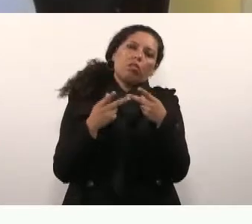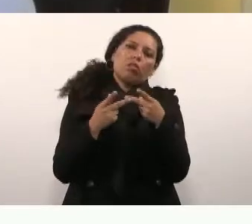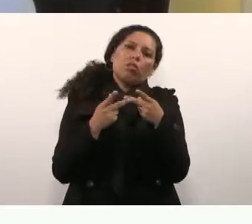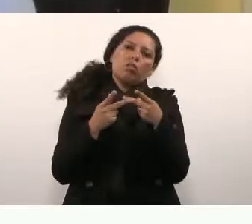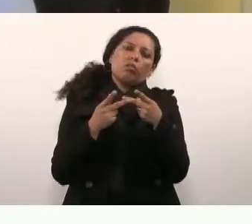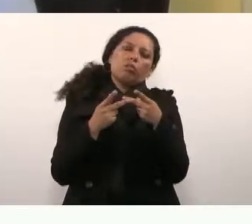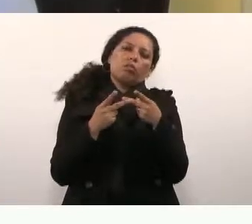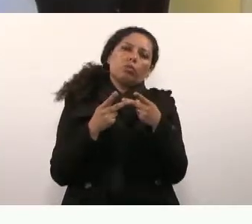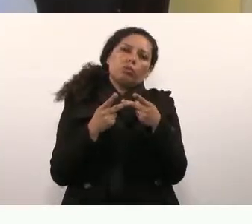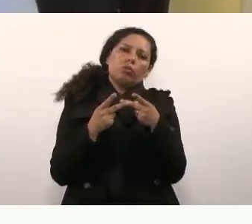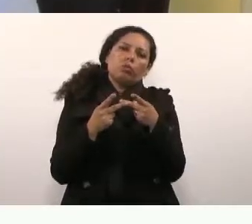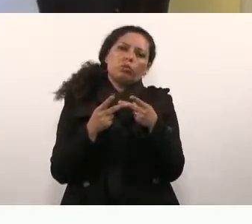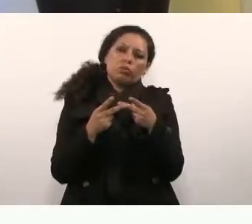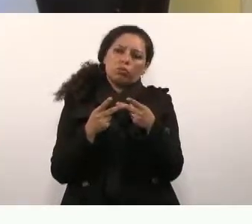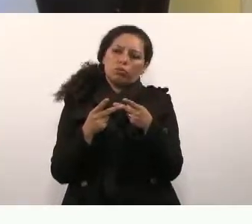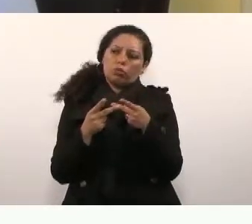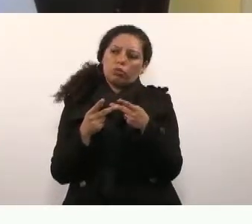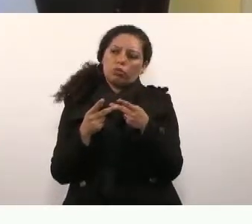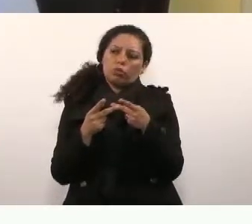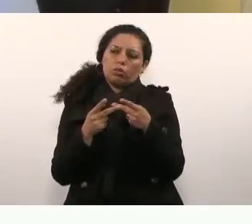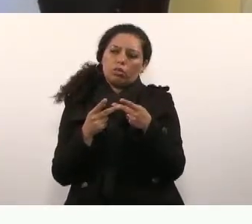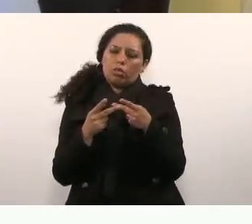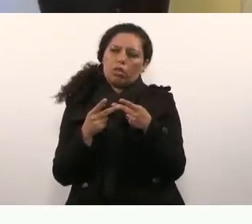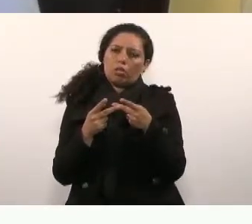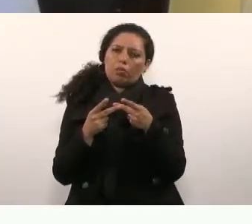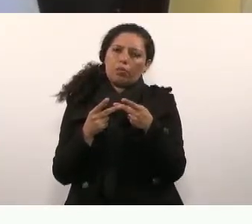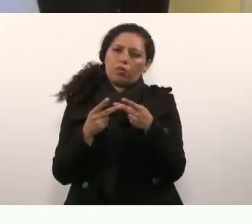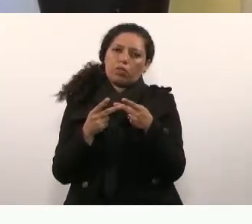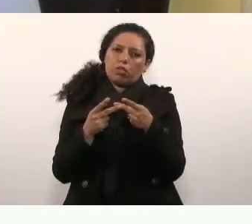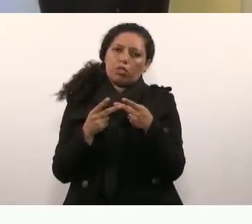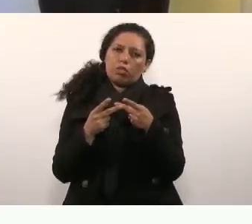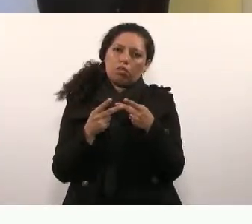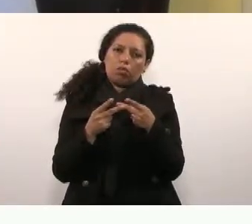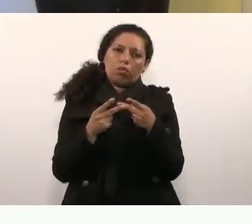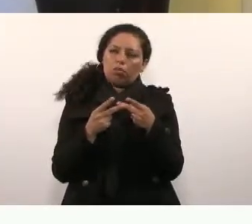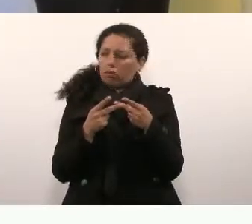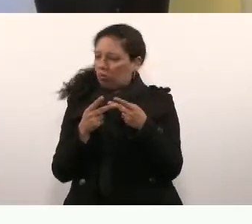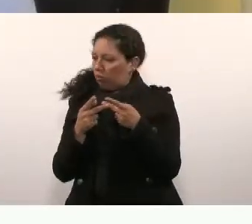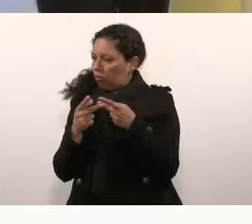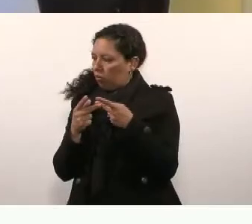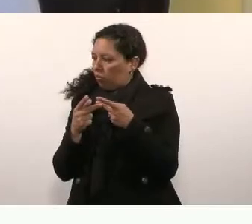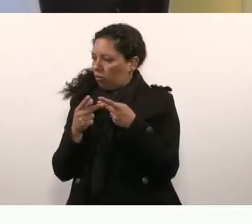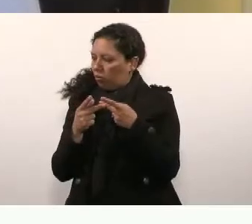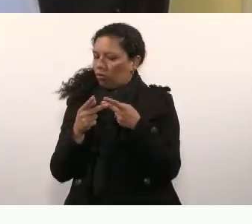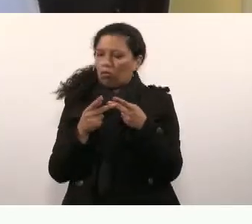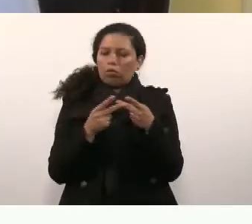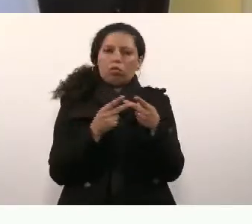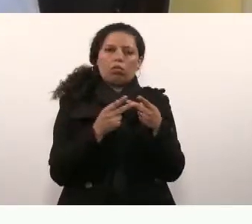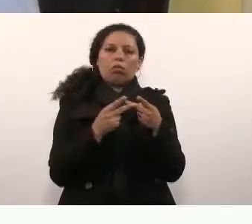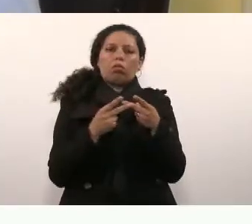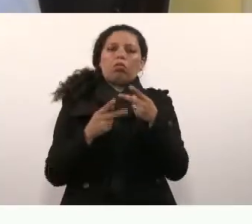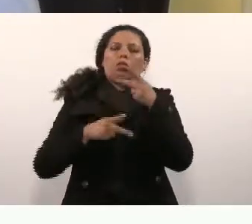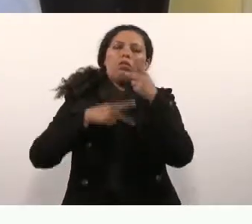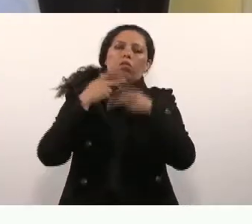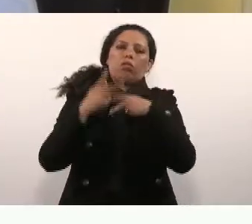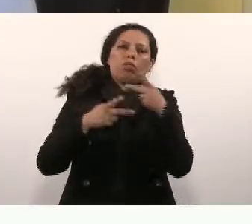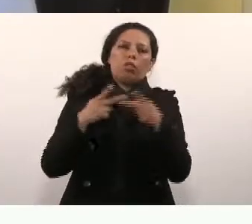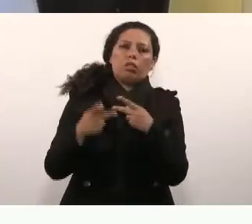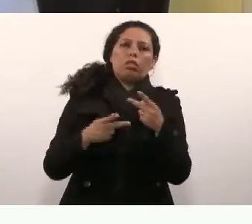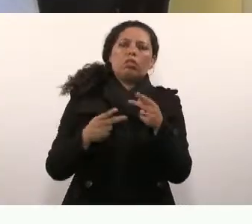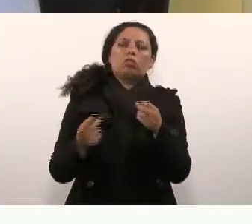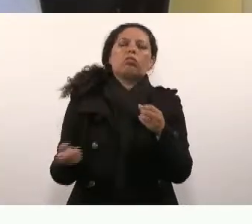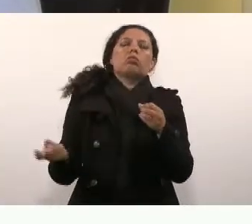em relação aos voos, as dificuldades do Rio de Janeiro, sobretudo do Galeão, de retomar os voos,